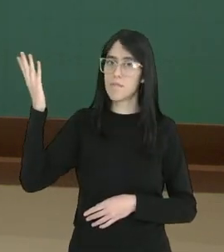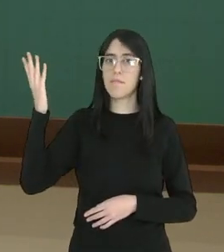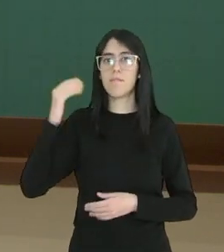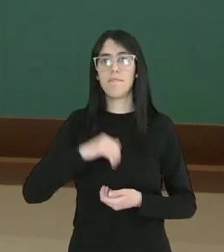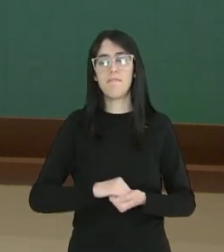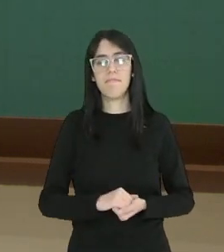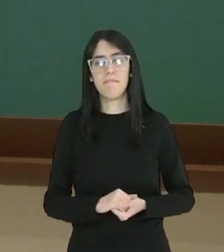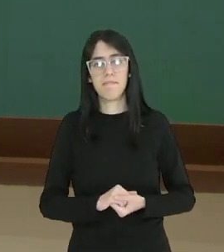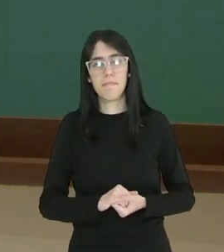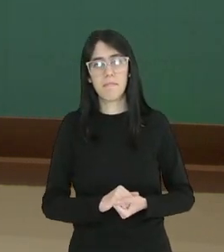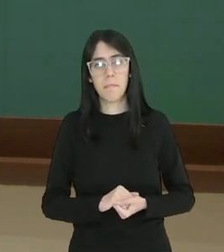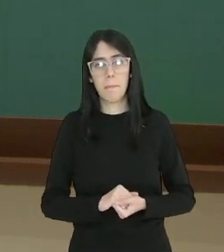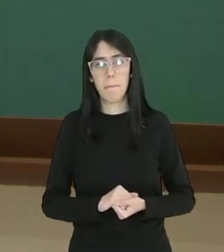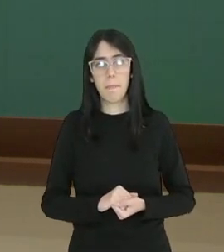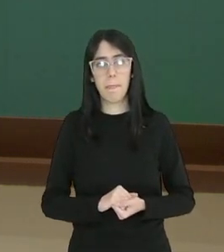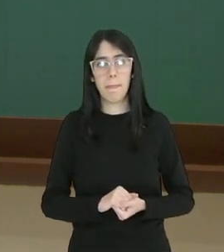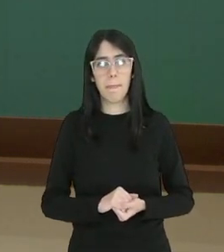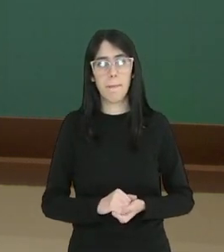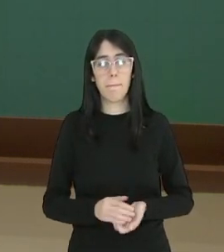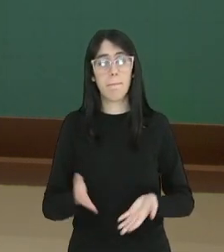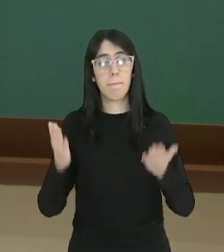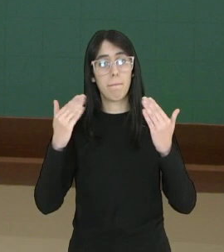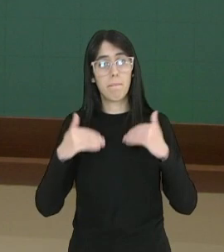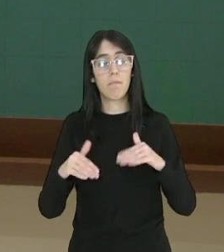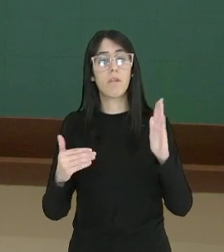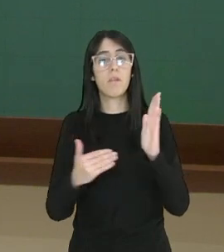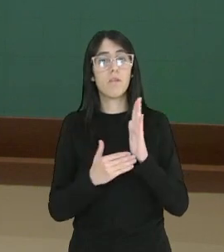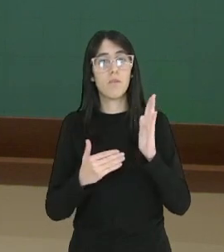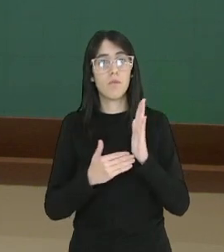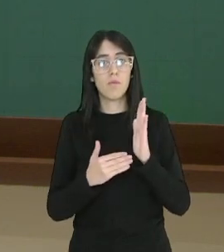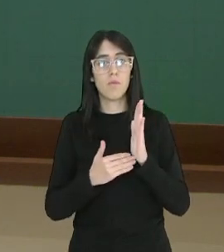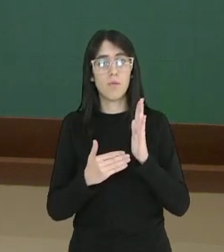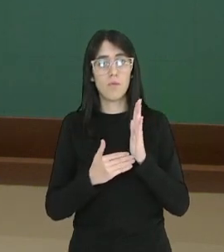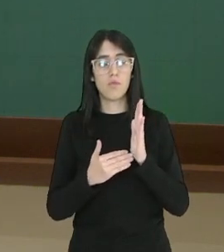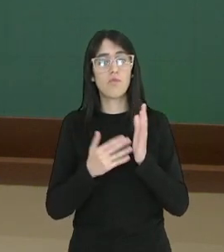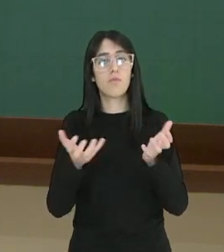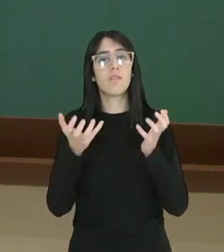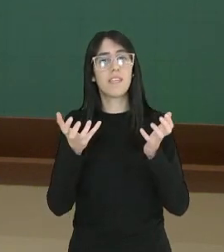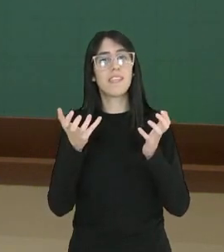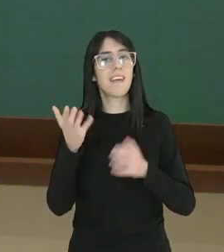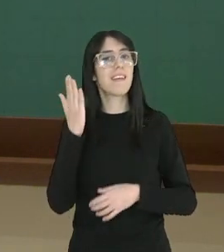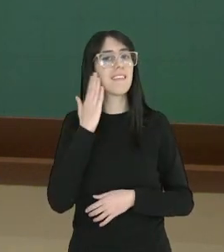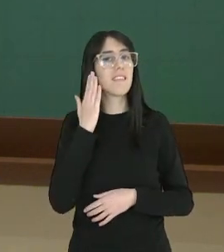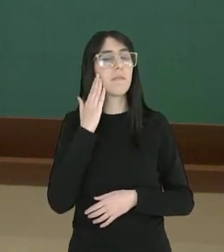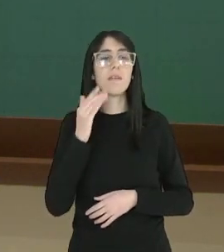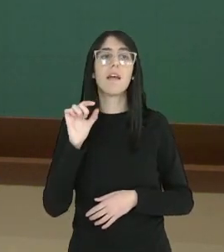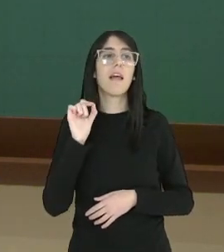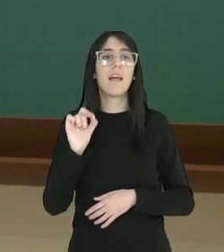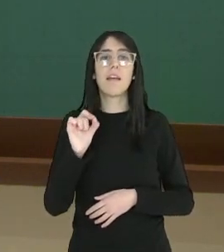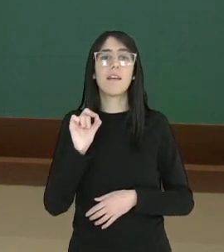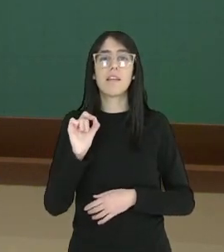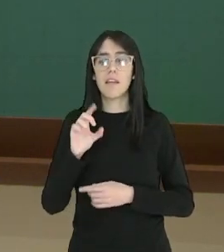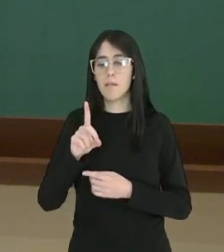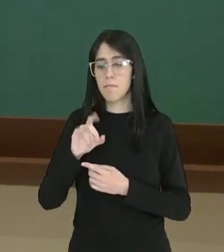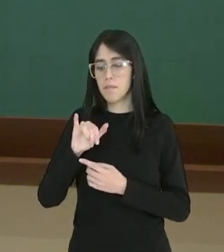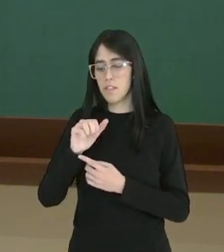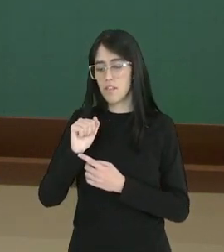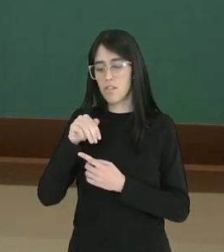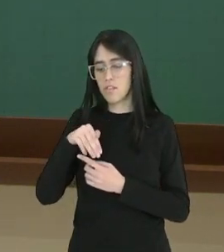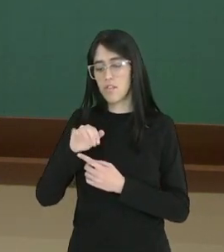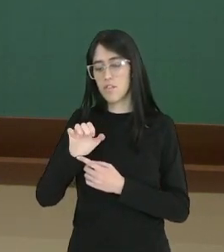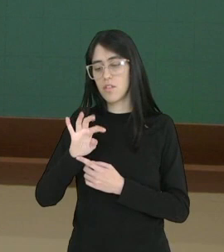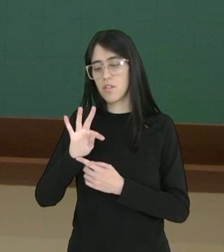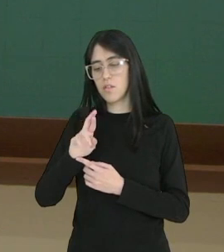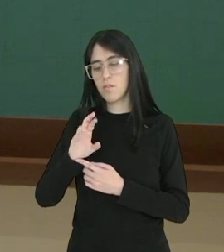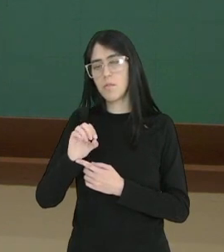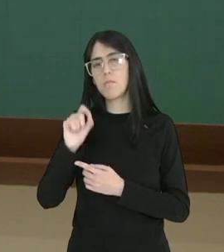nessa circunferência. E por último, nós queremos saber qual é o segmento que representa o